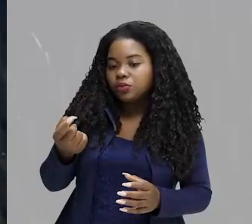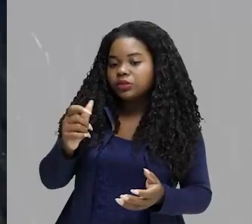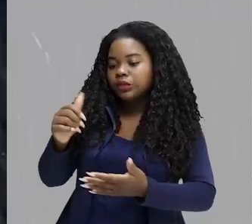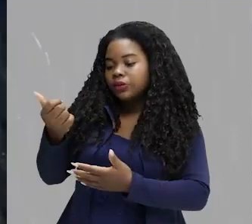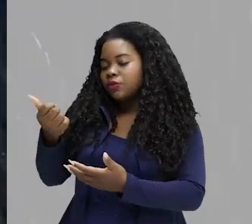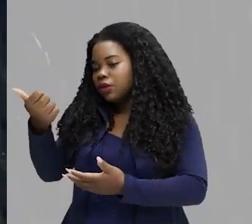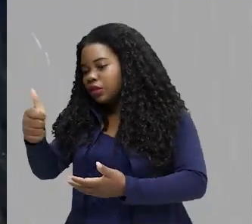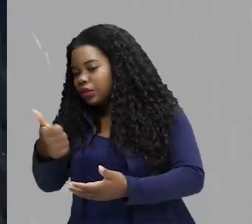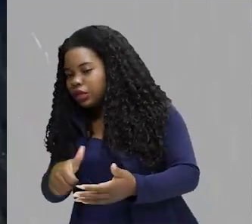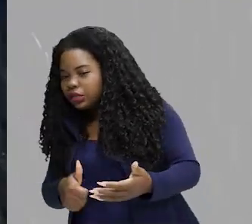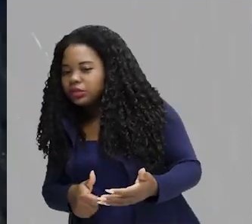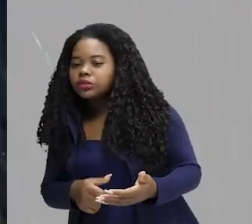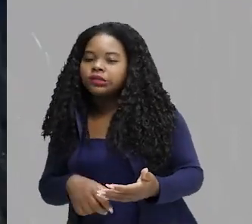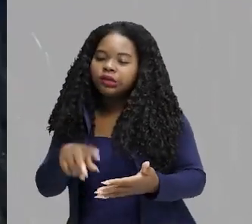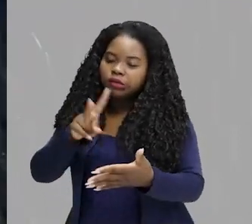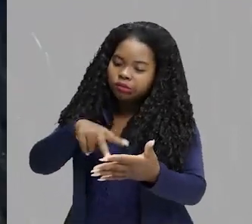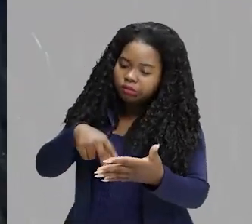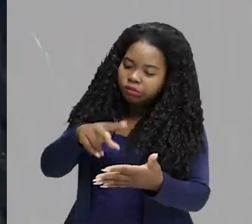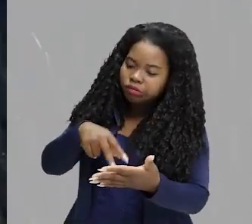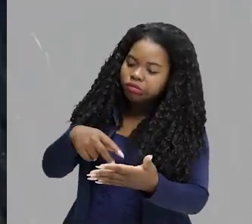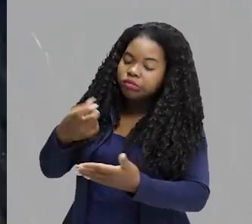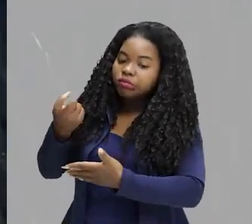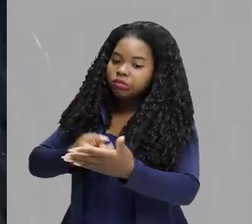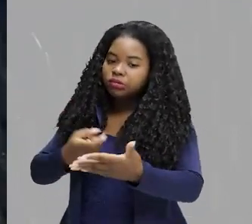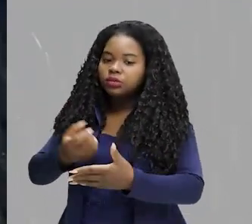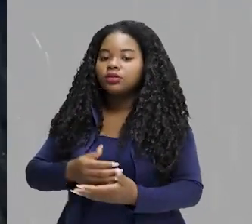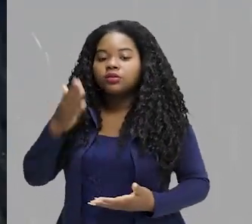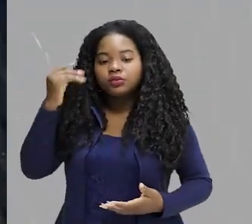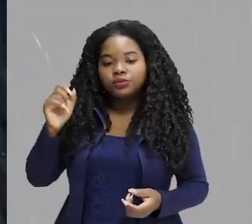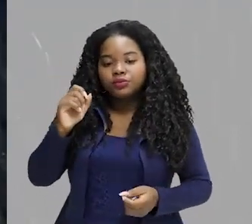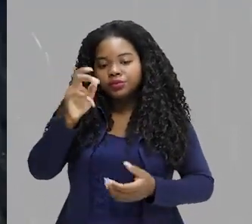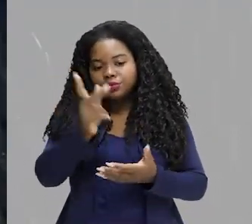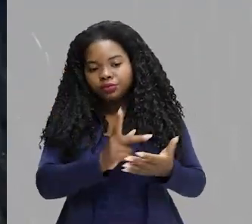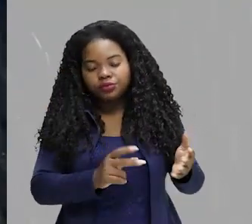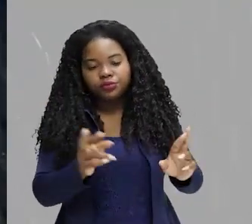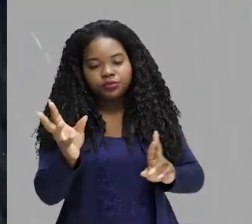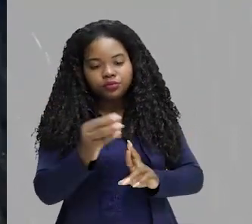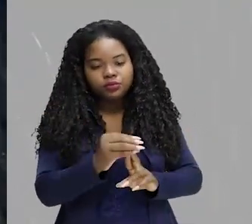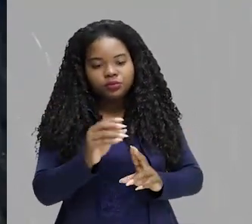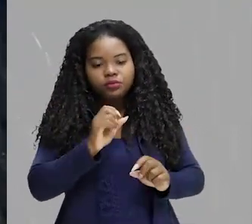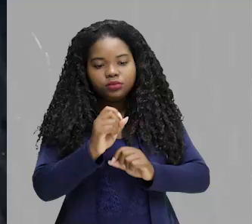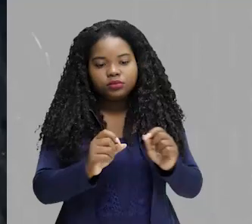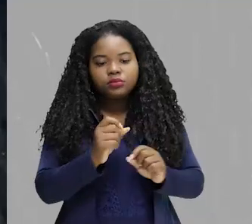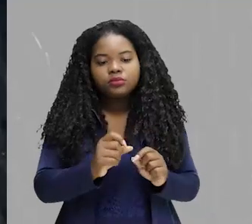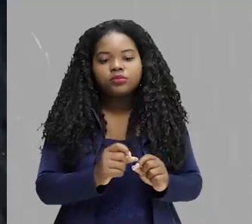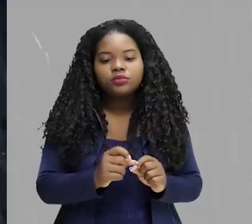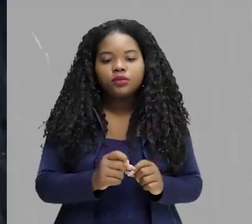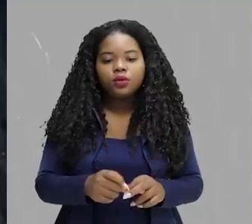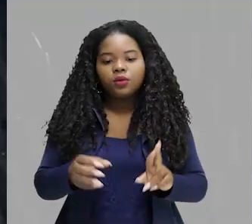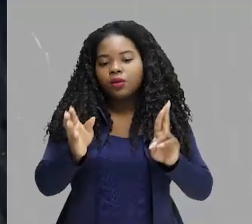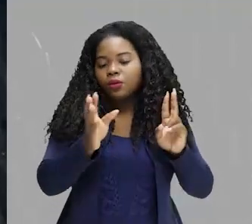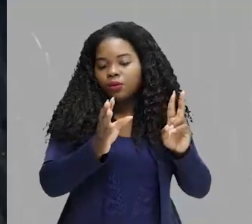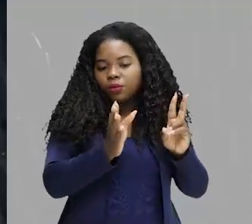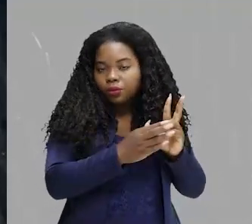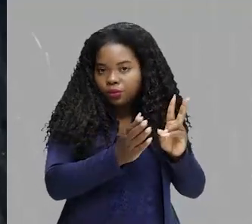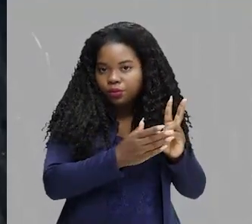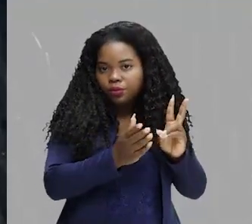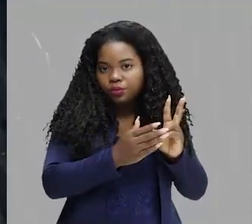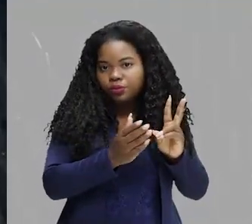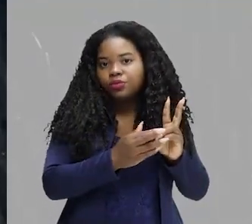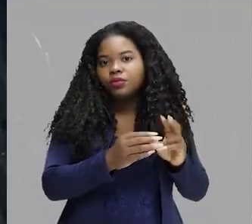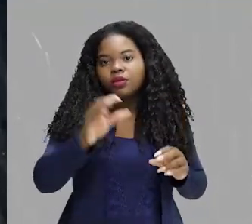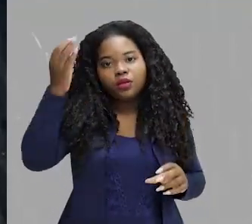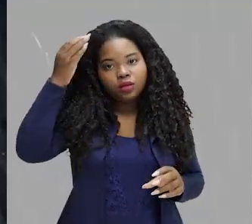Então, com base no enunciado, eu sei que esse poema é uma referência a uma tradição indígena, da tradição oral da